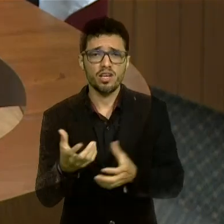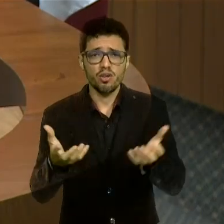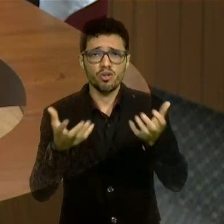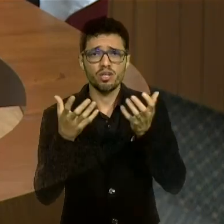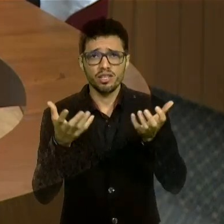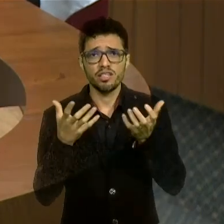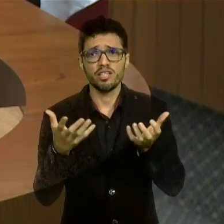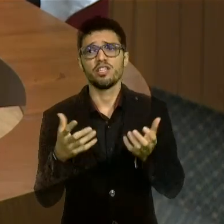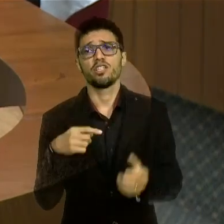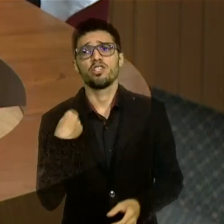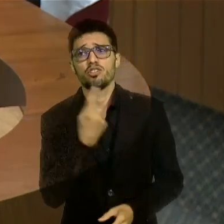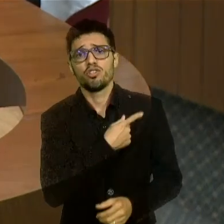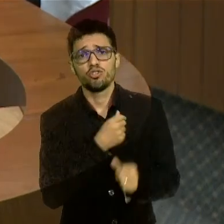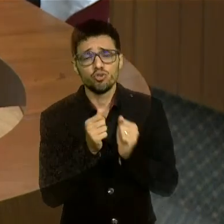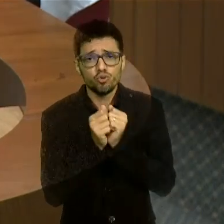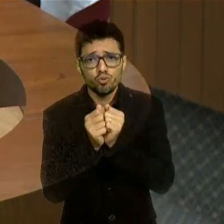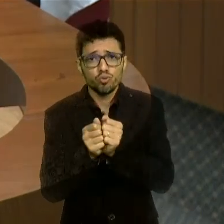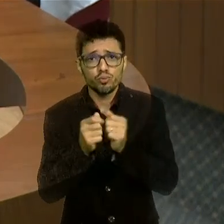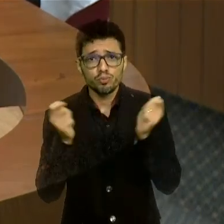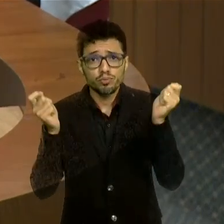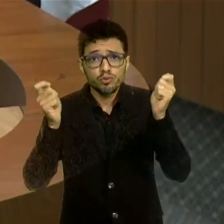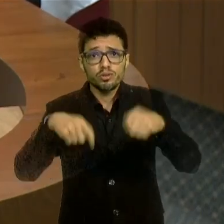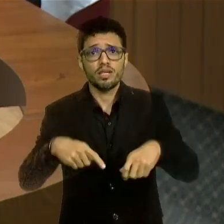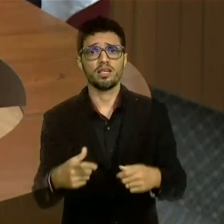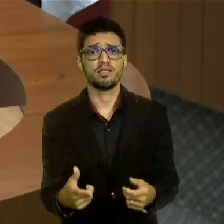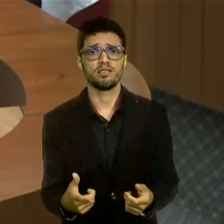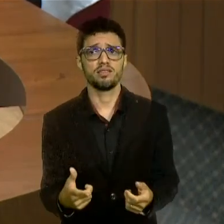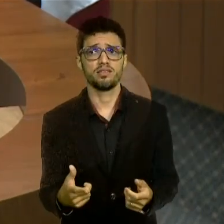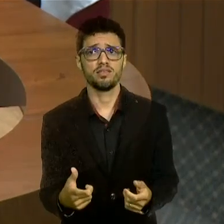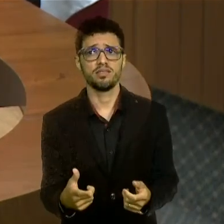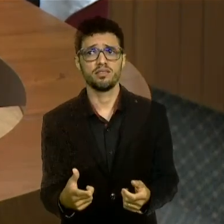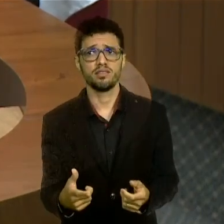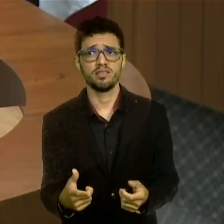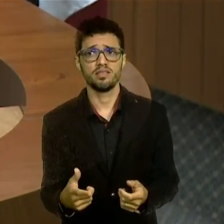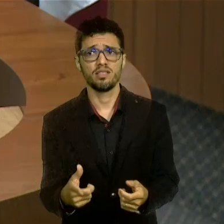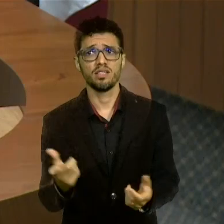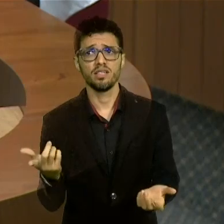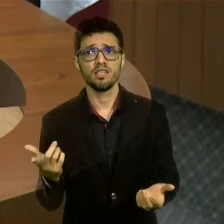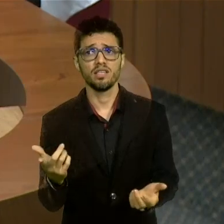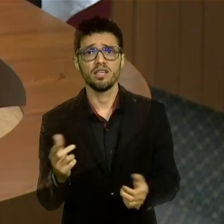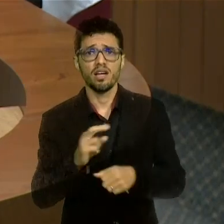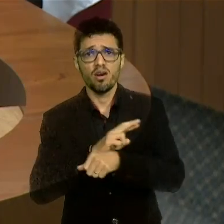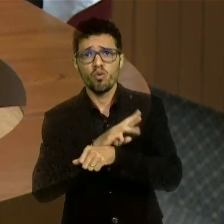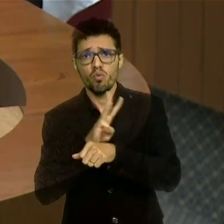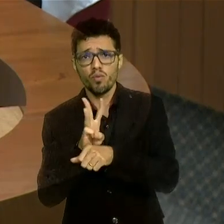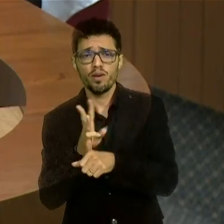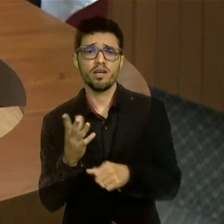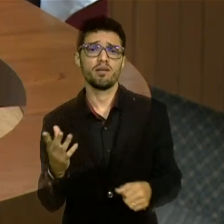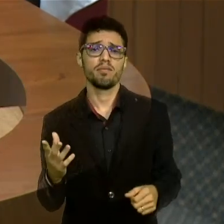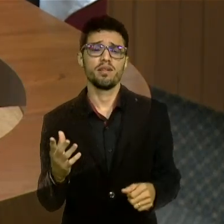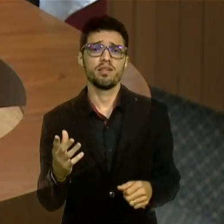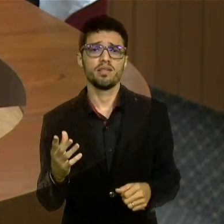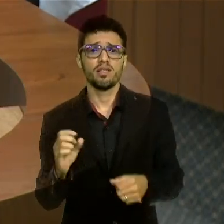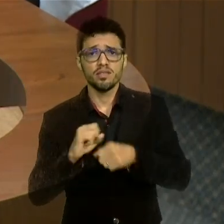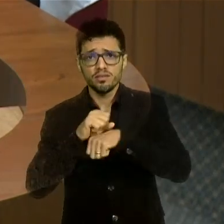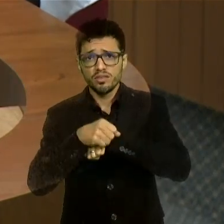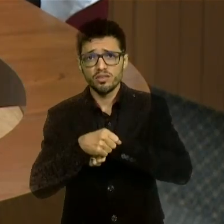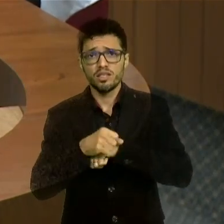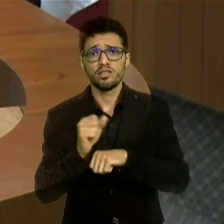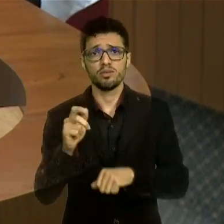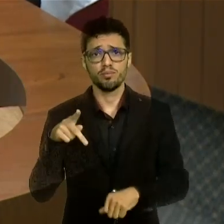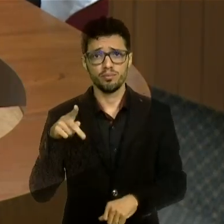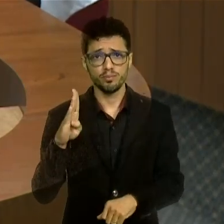ajudá-los para que a UEMA, para que as universidades públicas